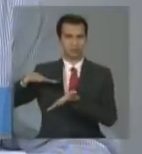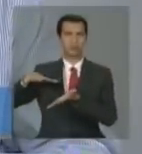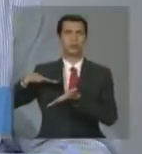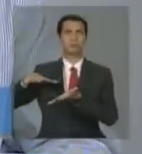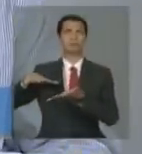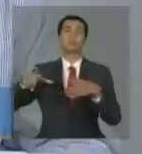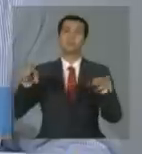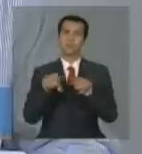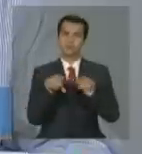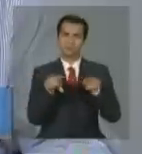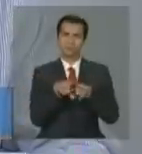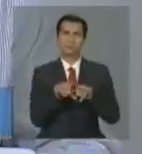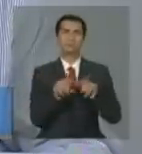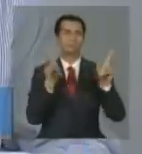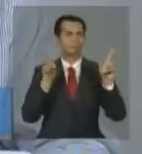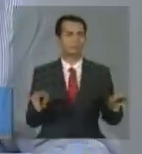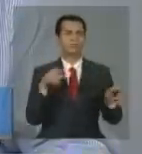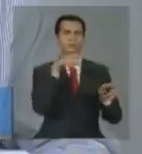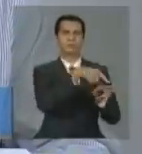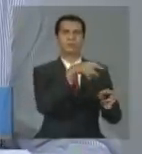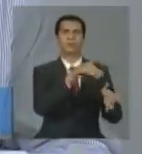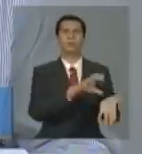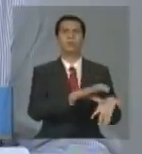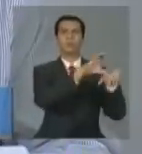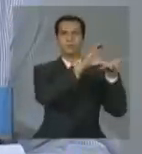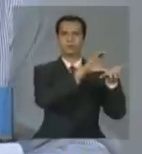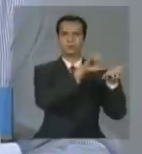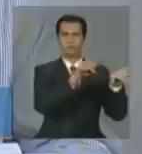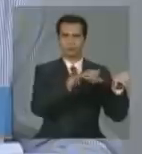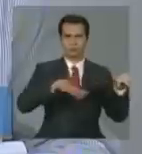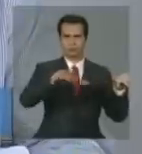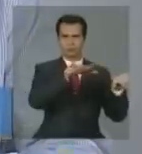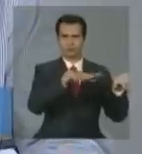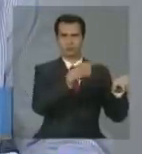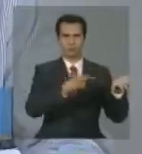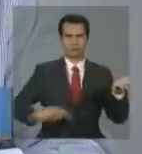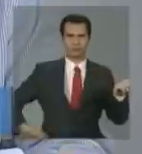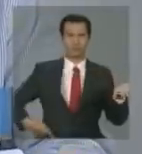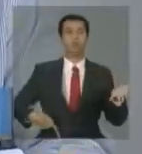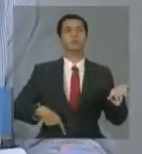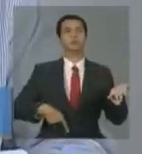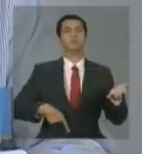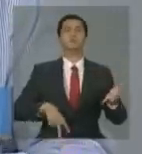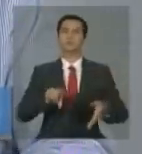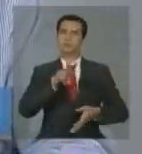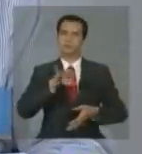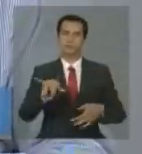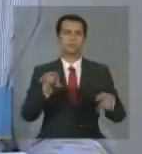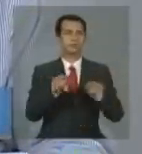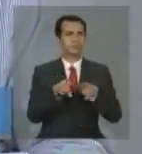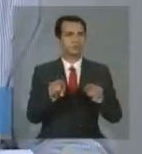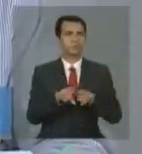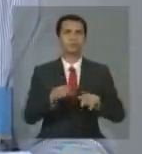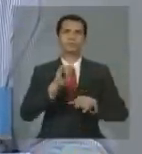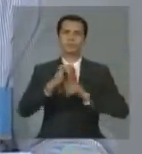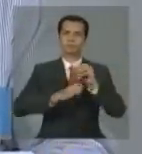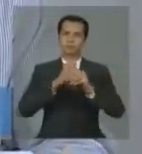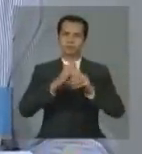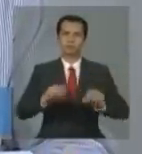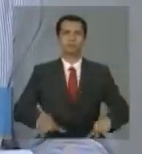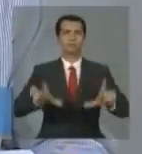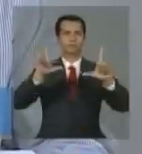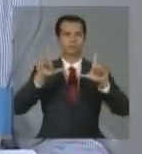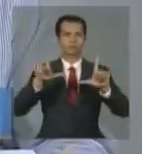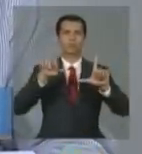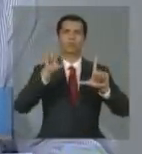mais. São todas telas que o sistema vai mostrando, é totalmente intuitivo, ele não vai ter nenhuma dificuldade nisso. Caso ele acumule essas atribuições